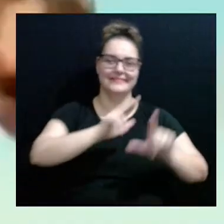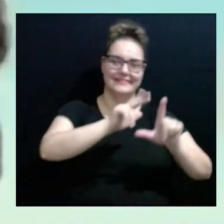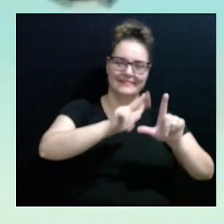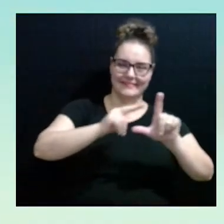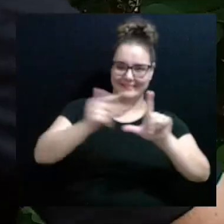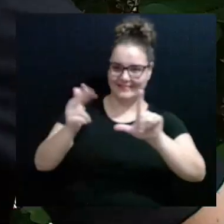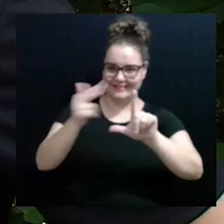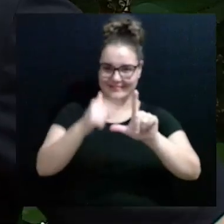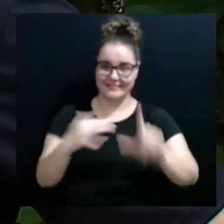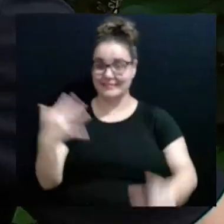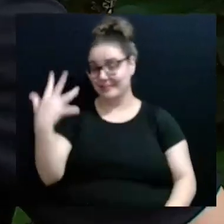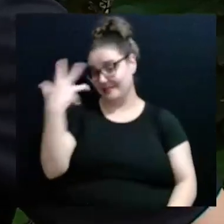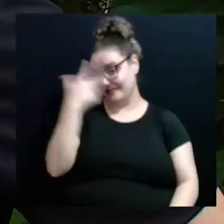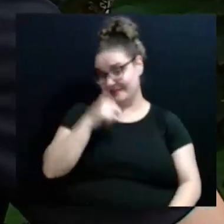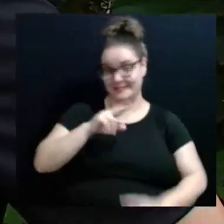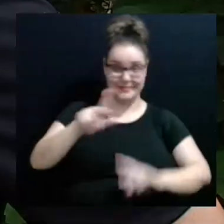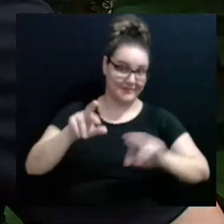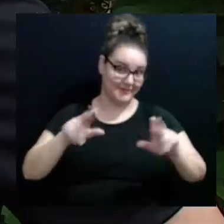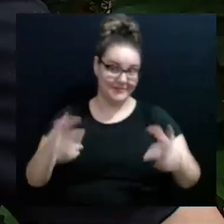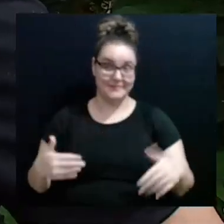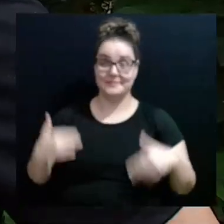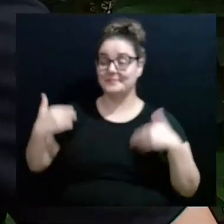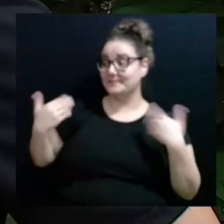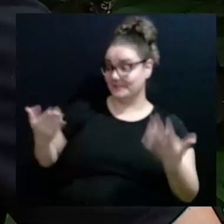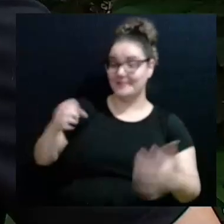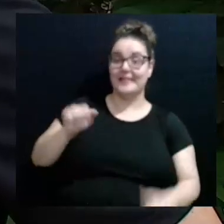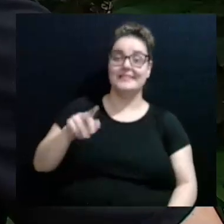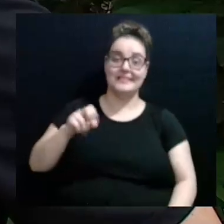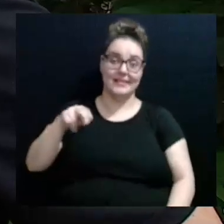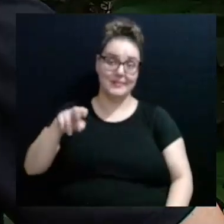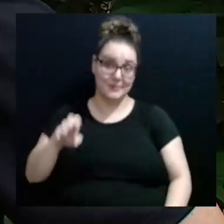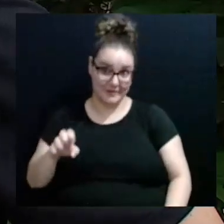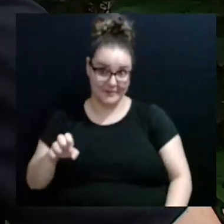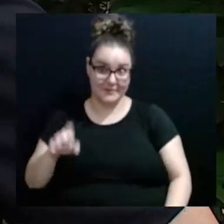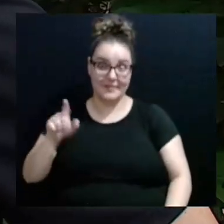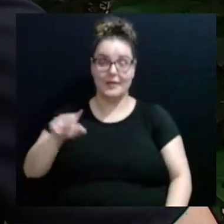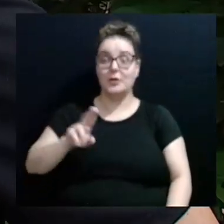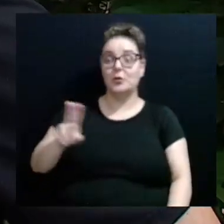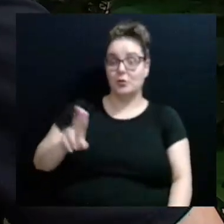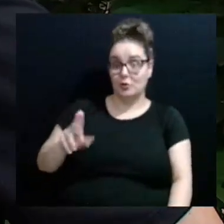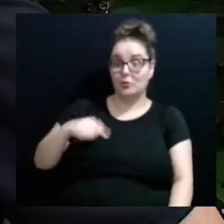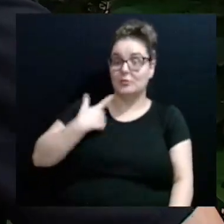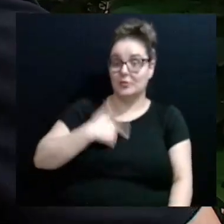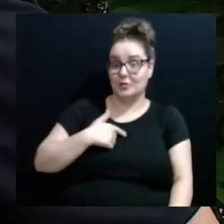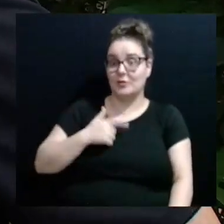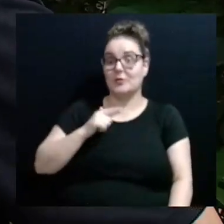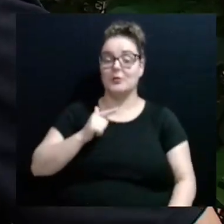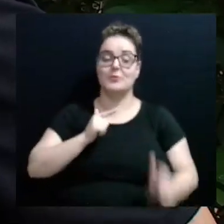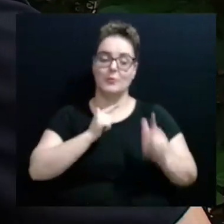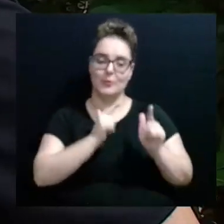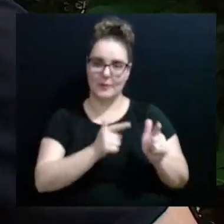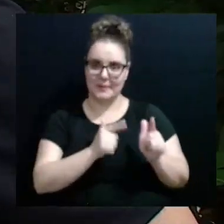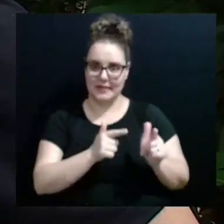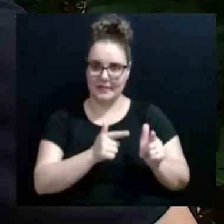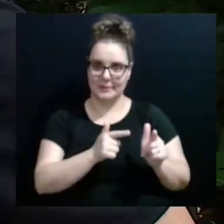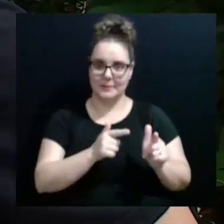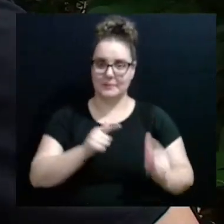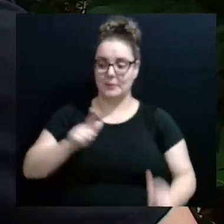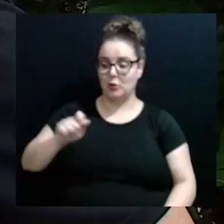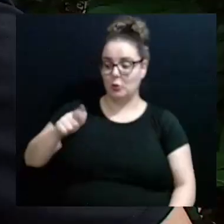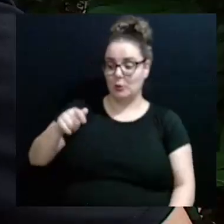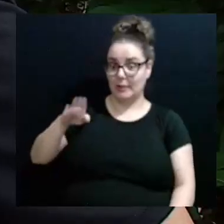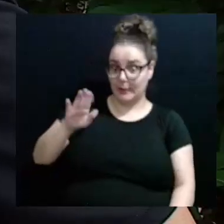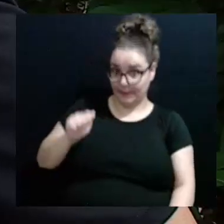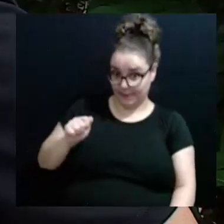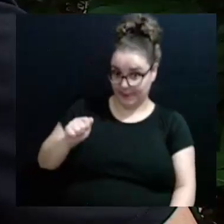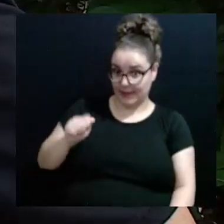e diferentes. Então, os saruês, na verdade, esse é o nome que a gente dá, é o apelido que a gente dá para o gambá brasileiro, né? O apelido aqui